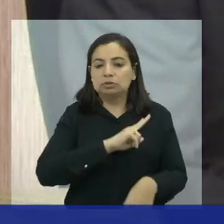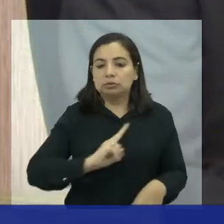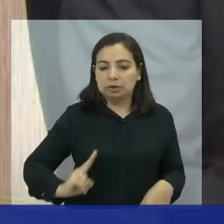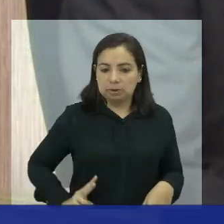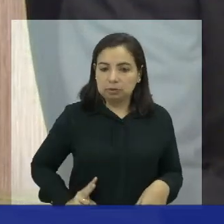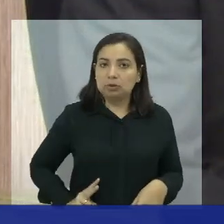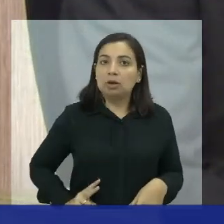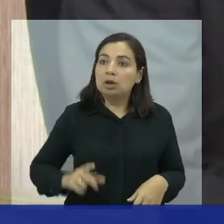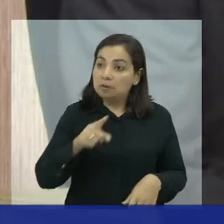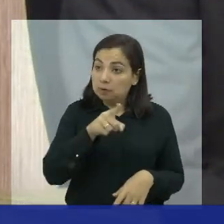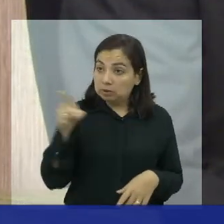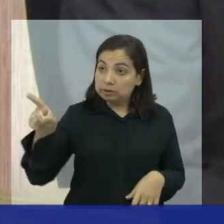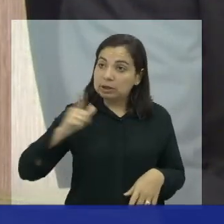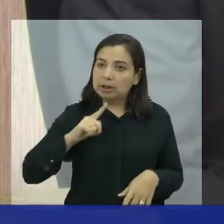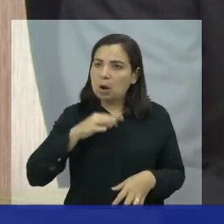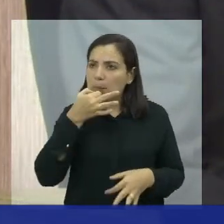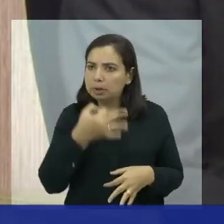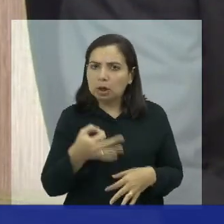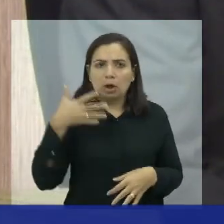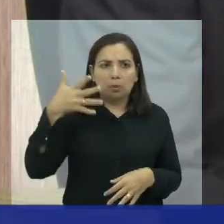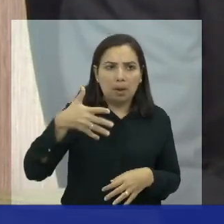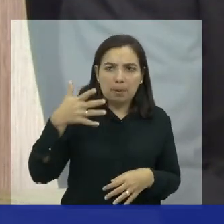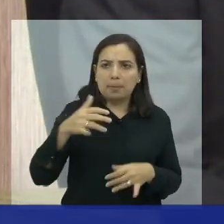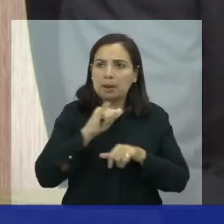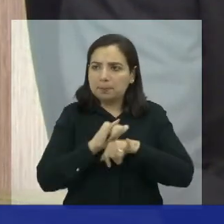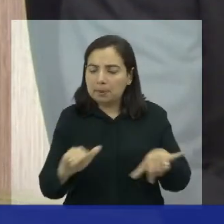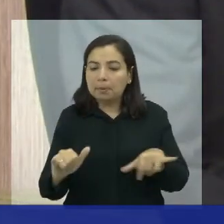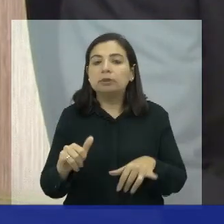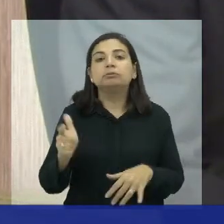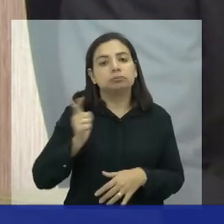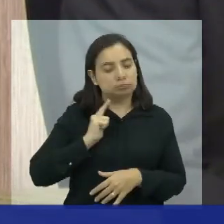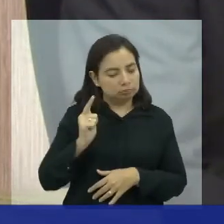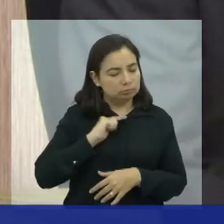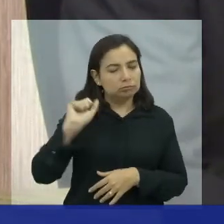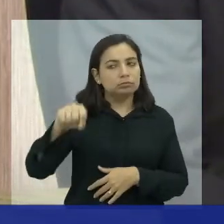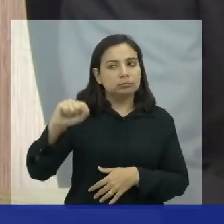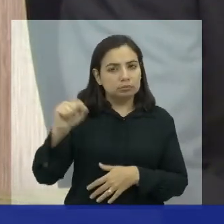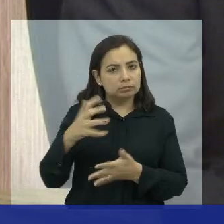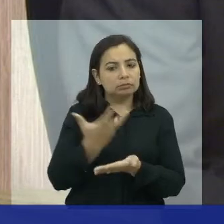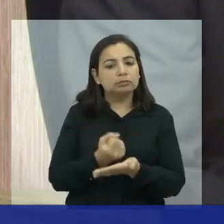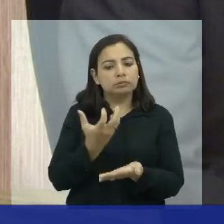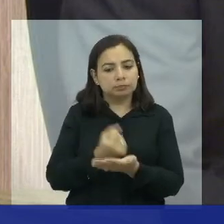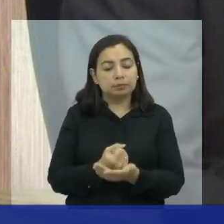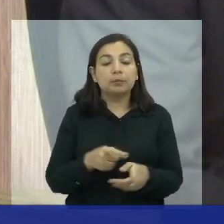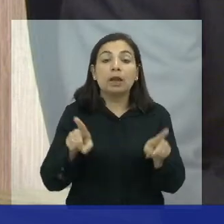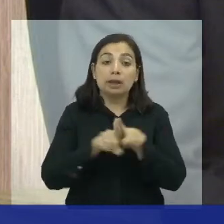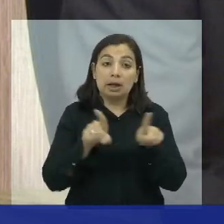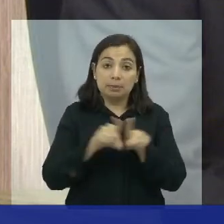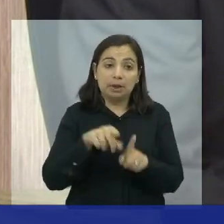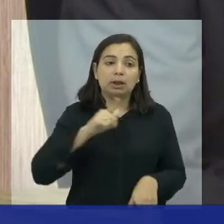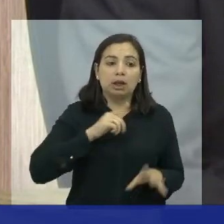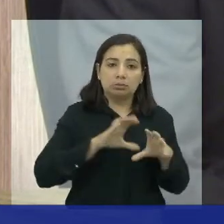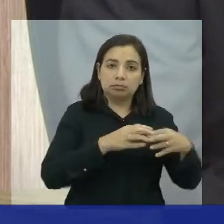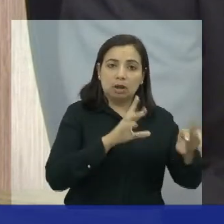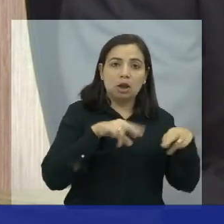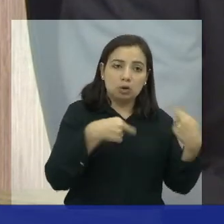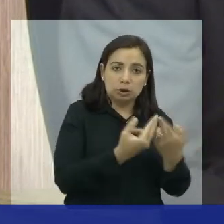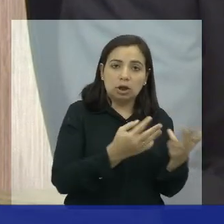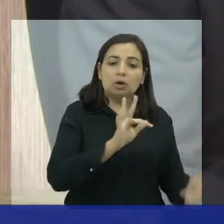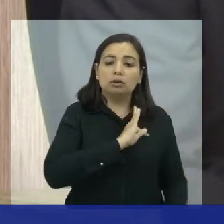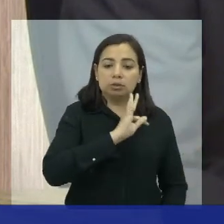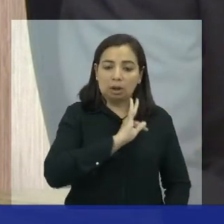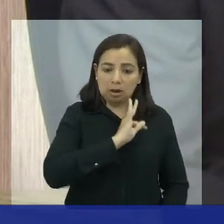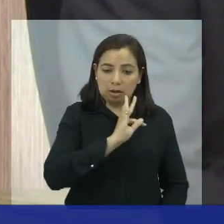pelos senhores e senhoras. A comissão tem realizado algumas reuniões técnicas com setores, com segmentos,